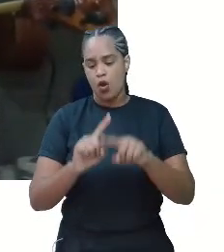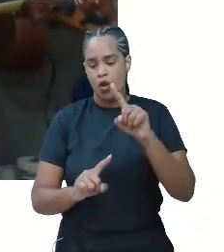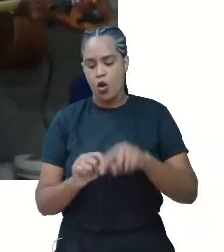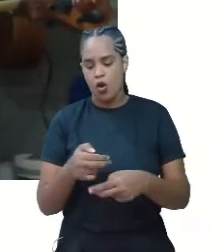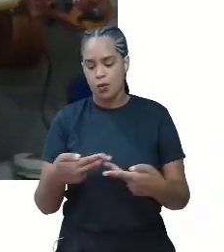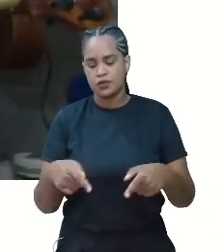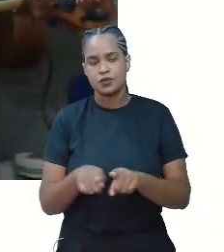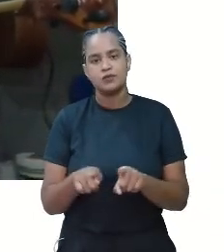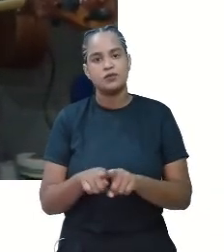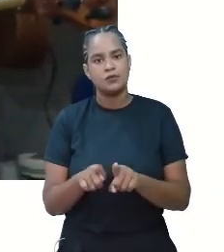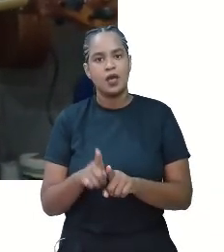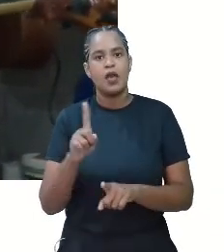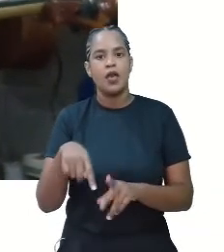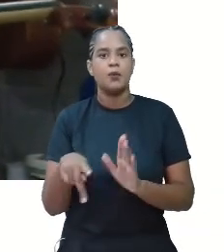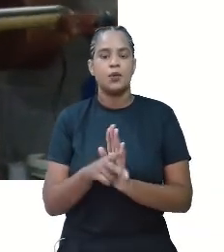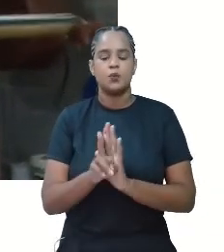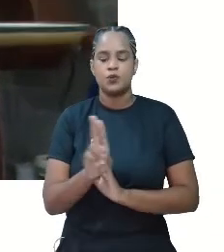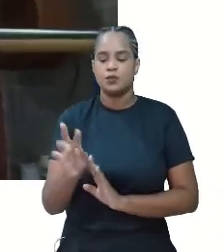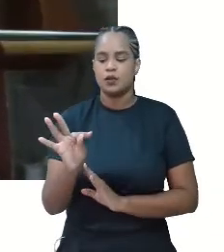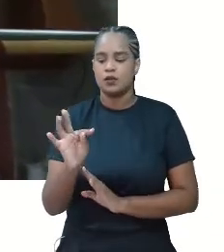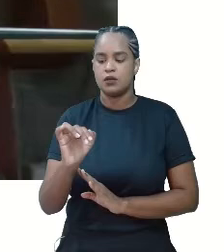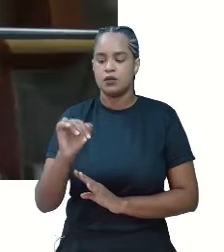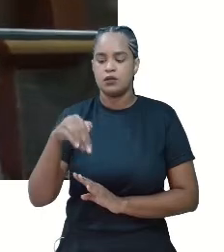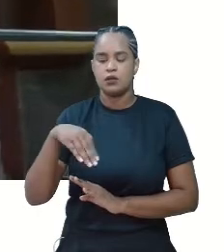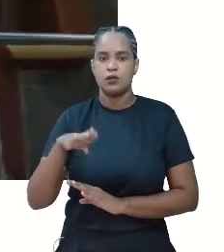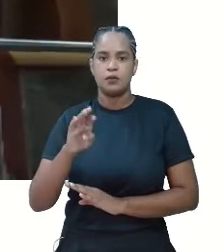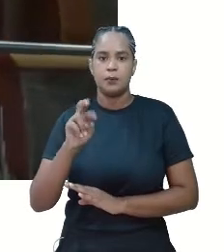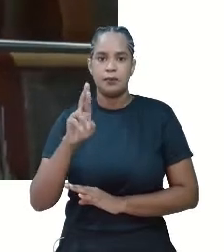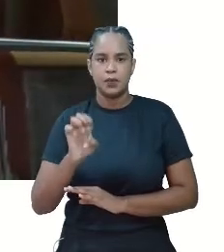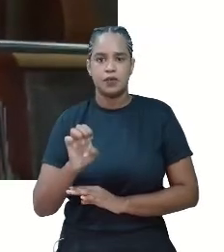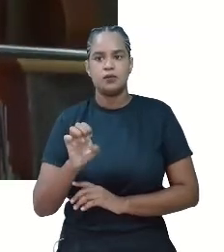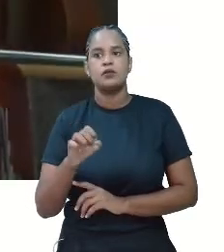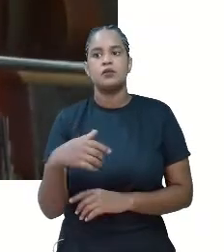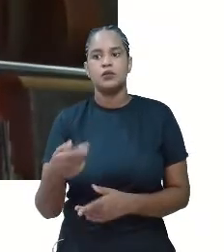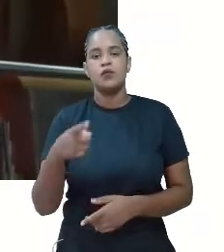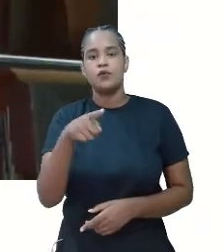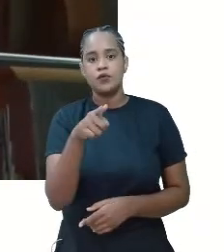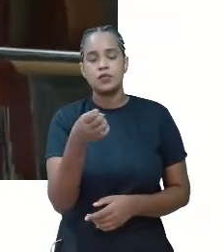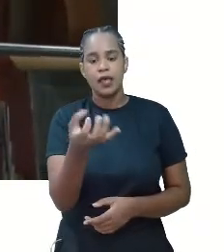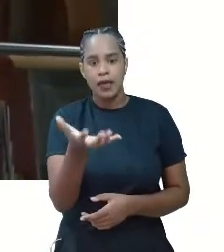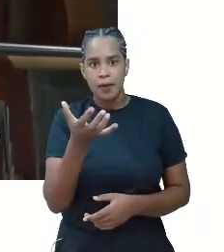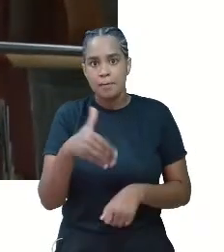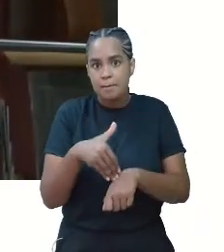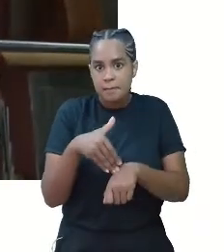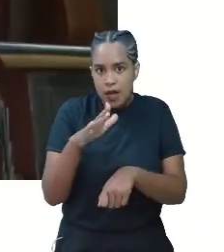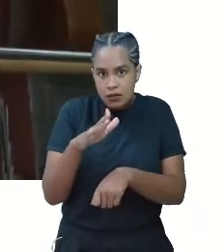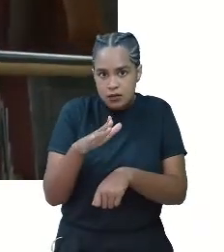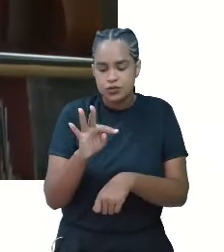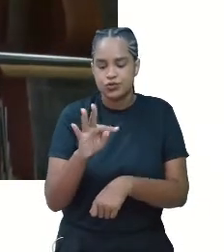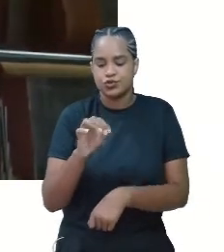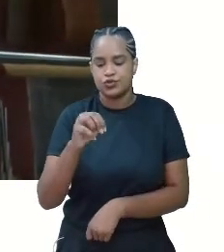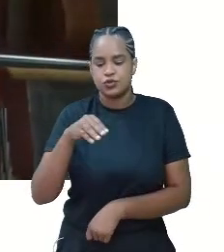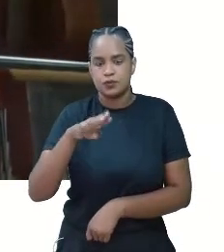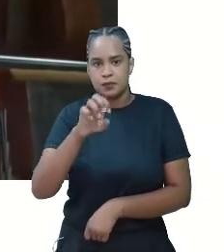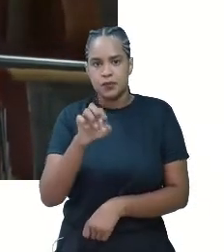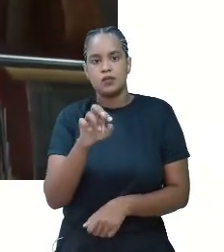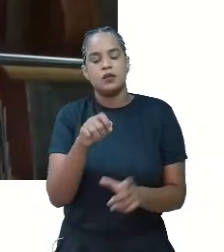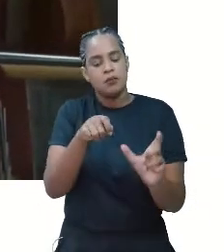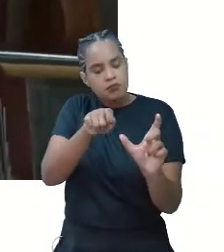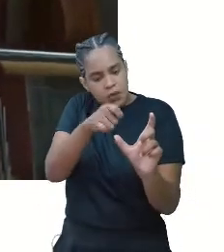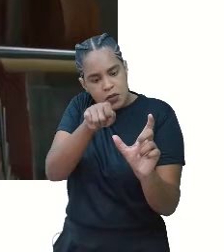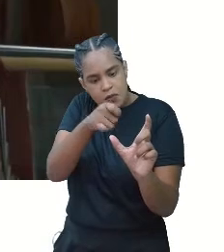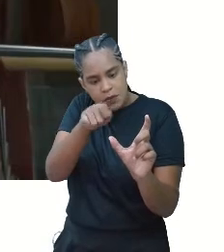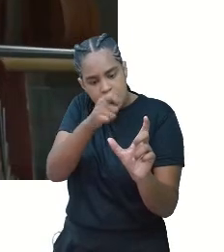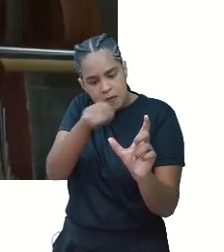aí, tá entendendo? Aí você coloca para você ganha mais timbre e perde mais